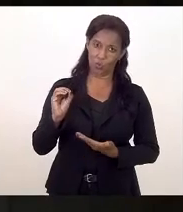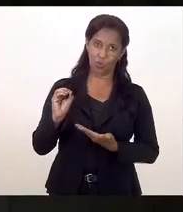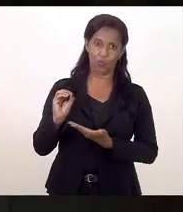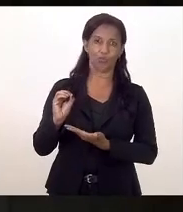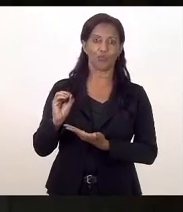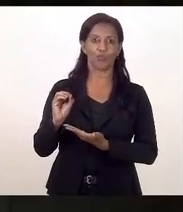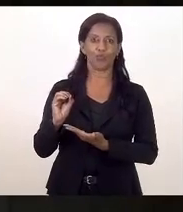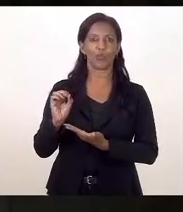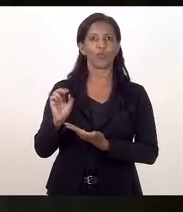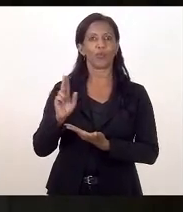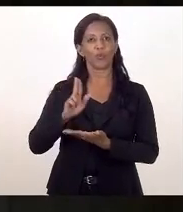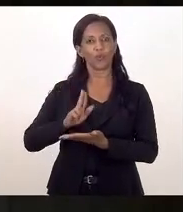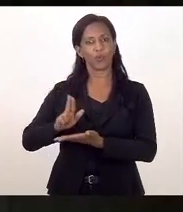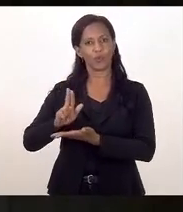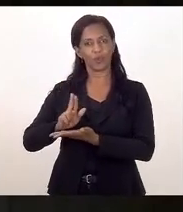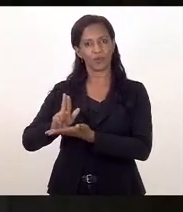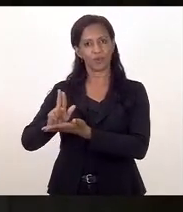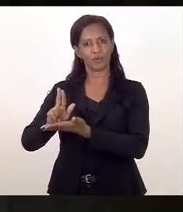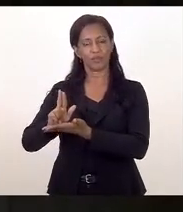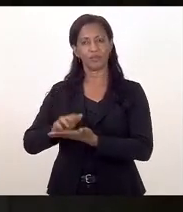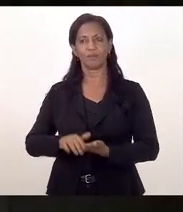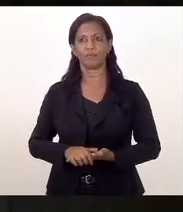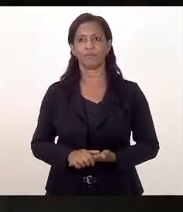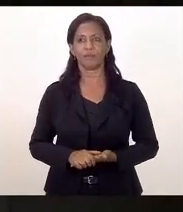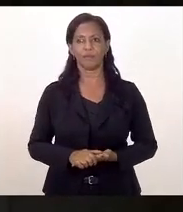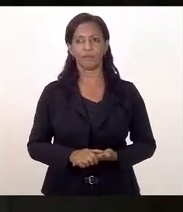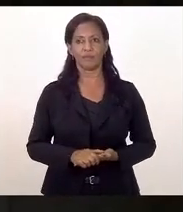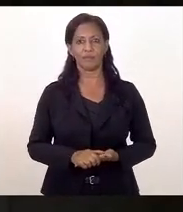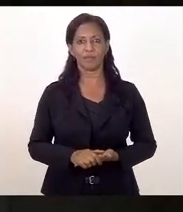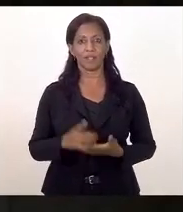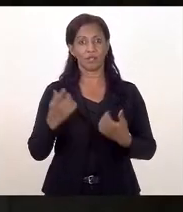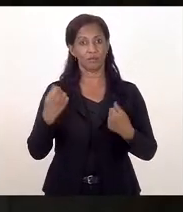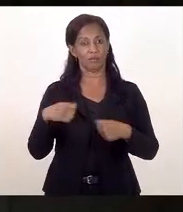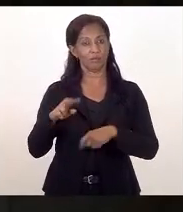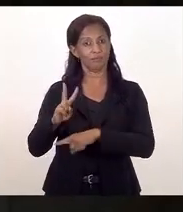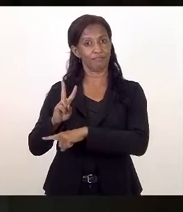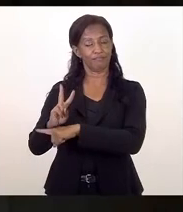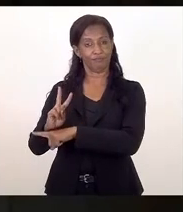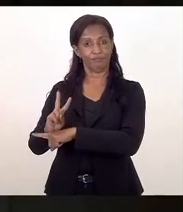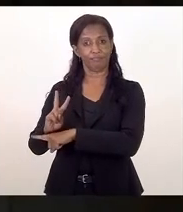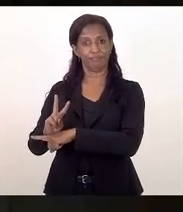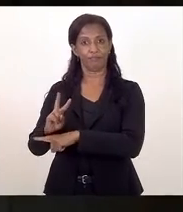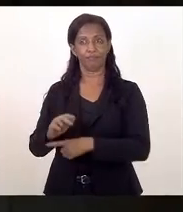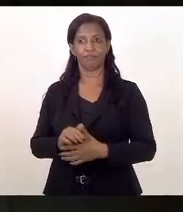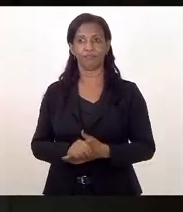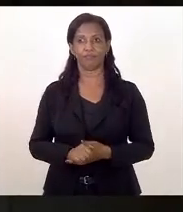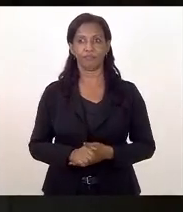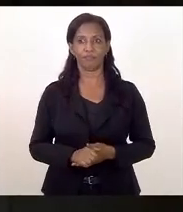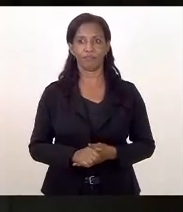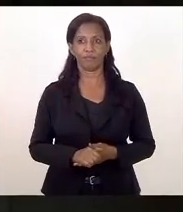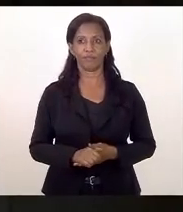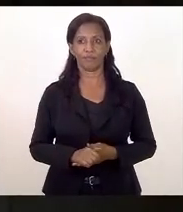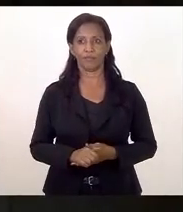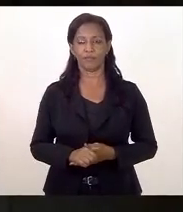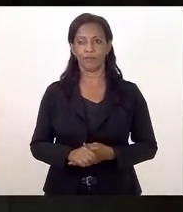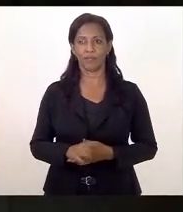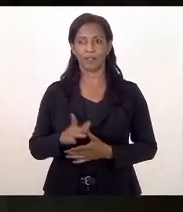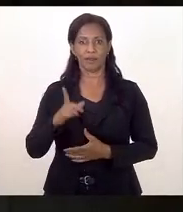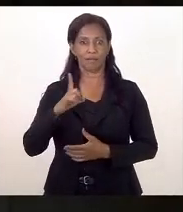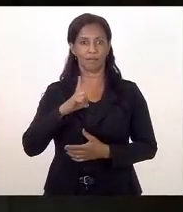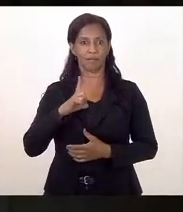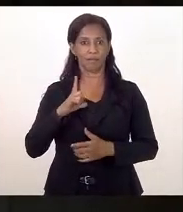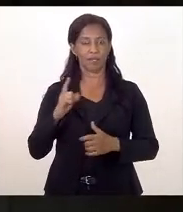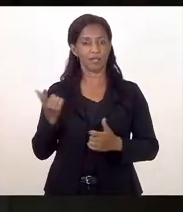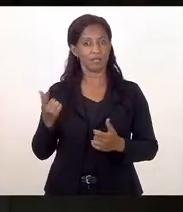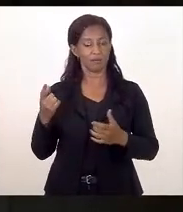centro universitário da Zona Oeste que a gente defende, que a gente luta para que se torne